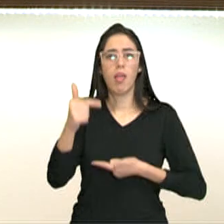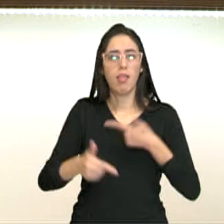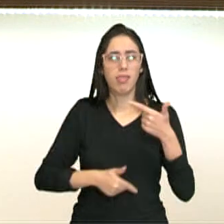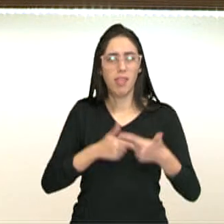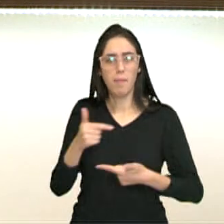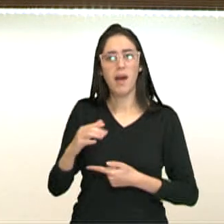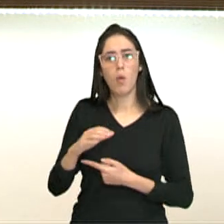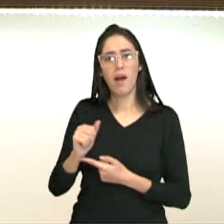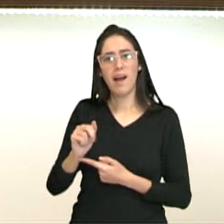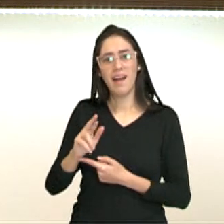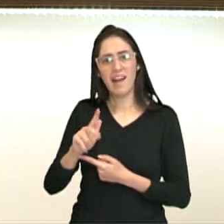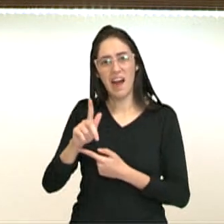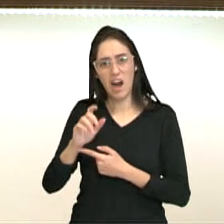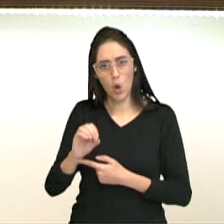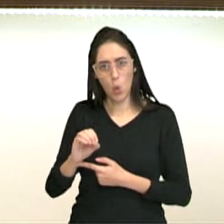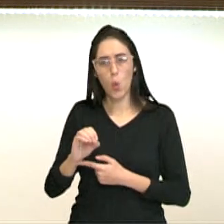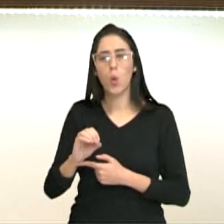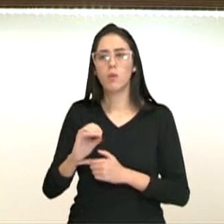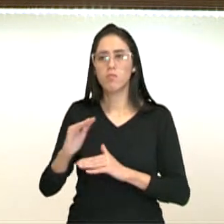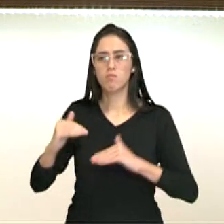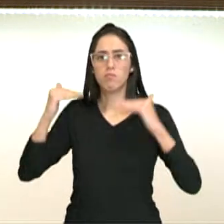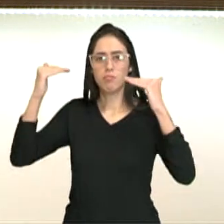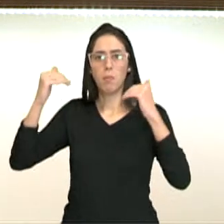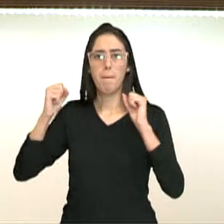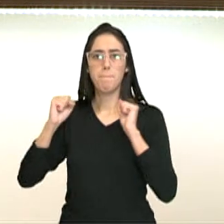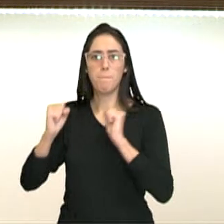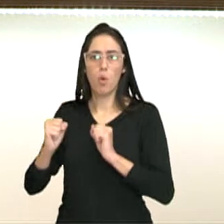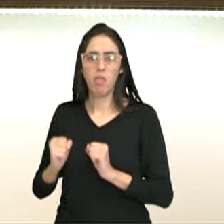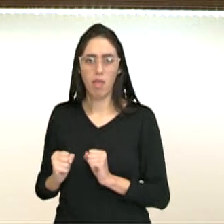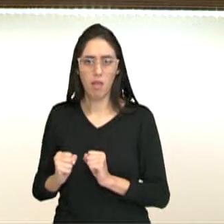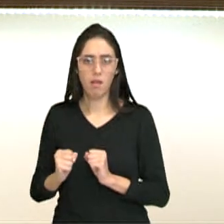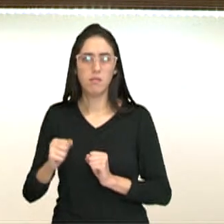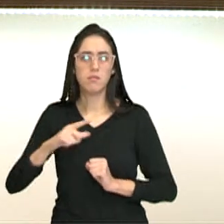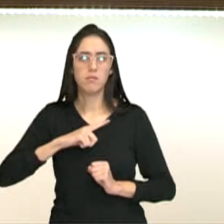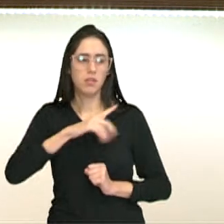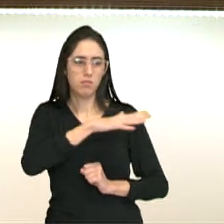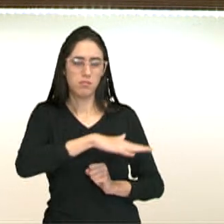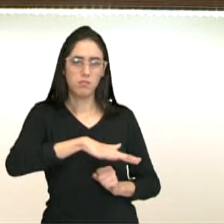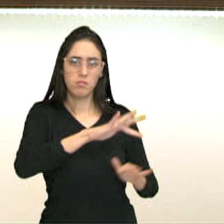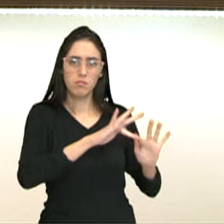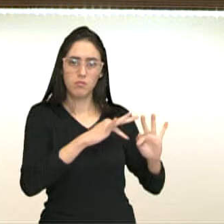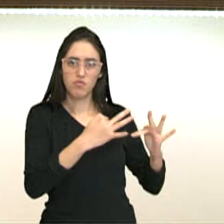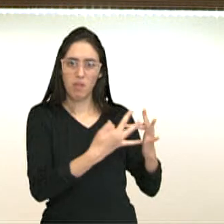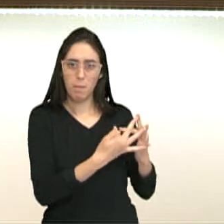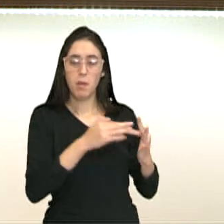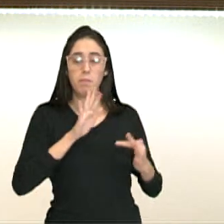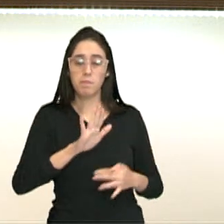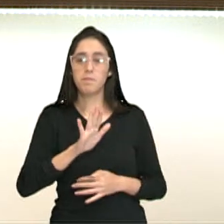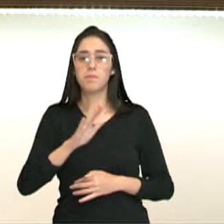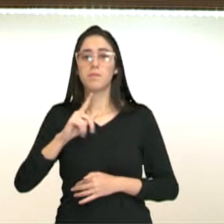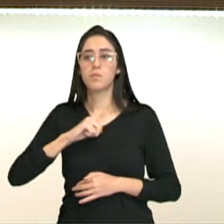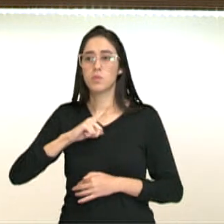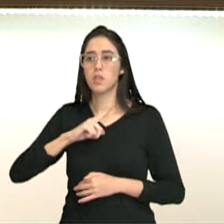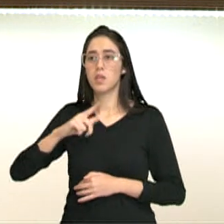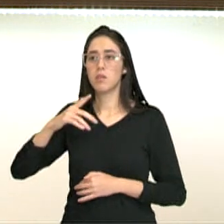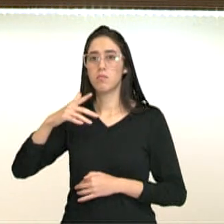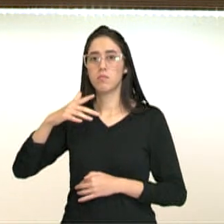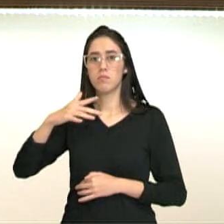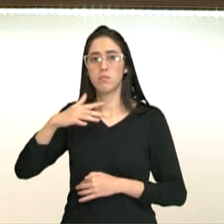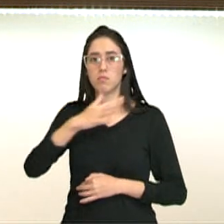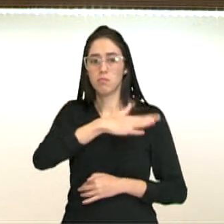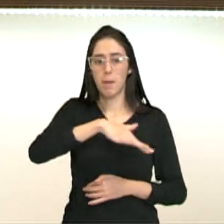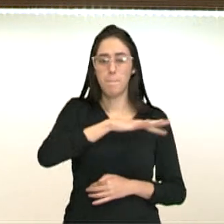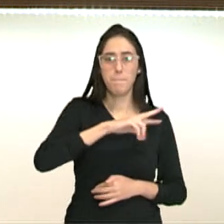tem mais poder e emprega familiares, ou seja, ele está usando a sua lógica do espaço privado e trazendo para o espaço